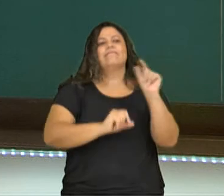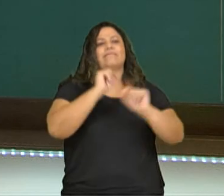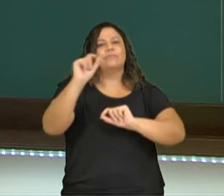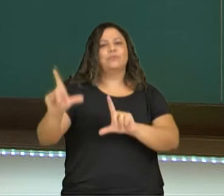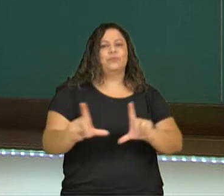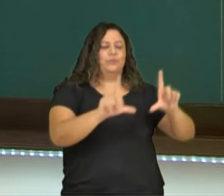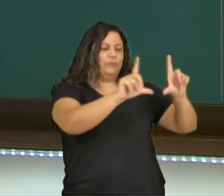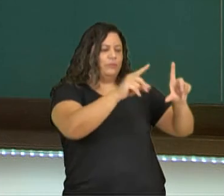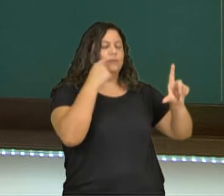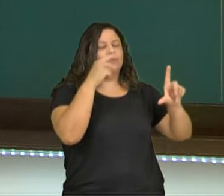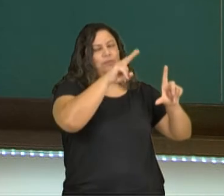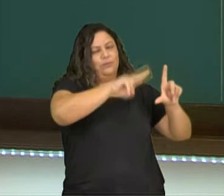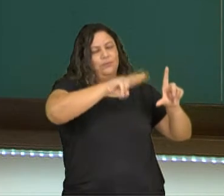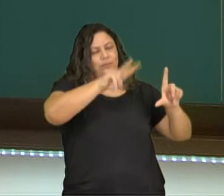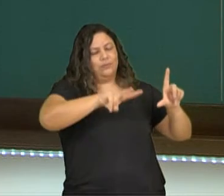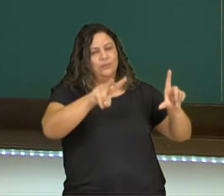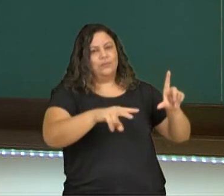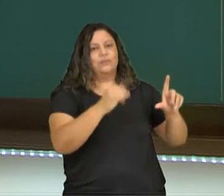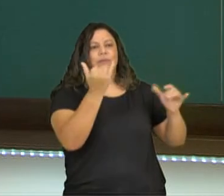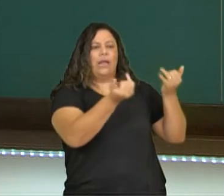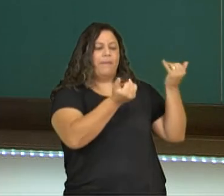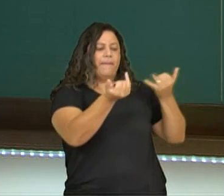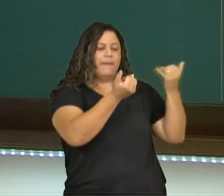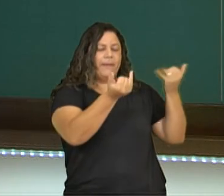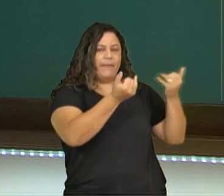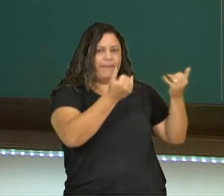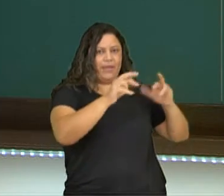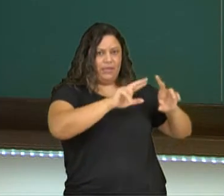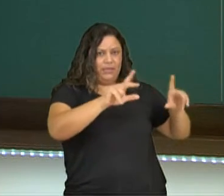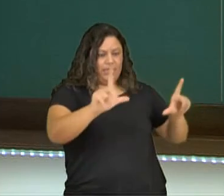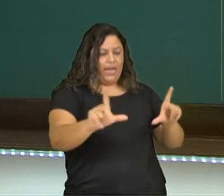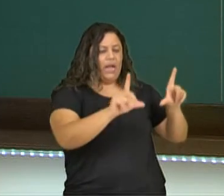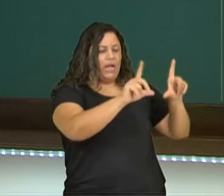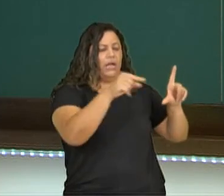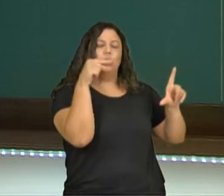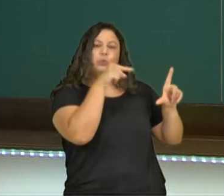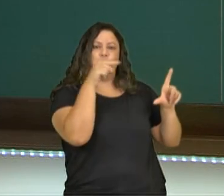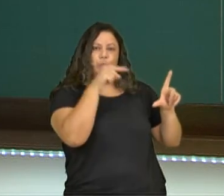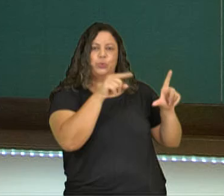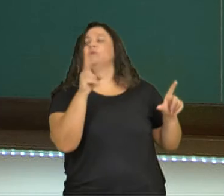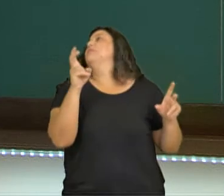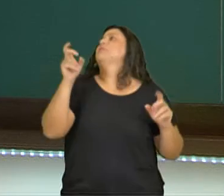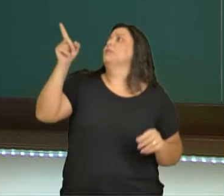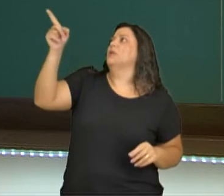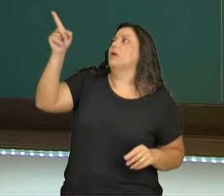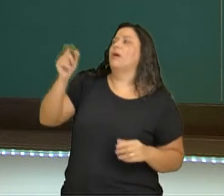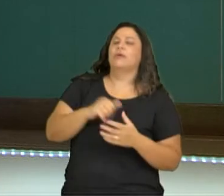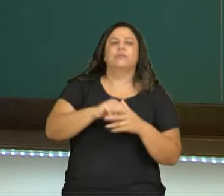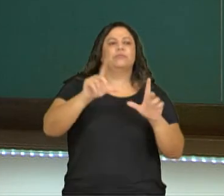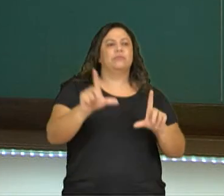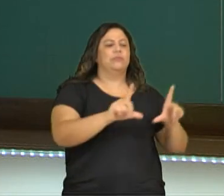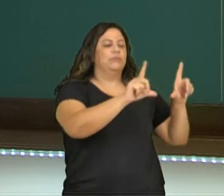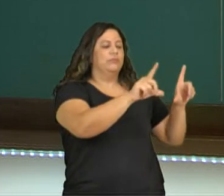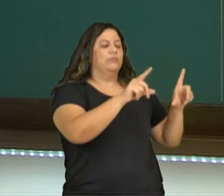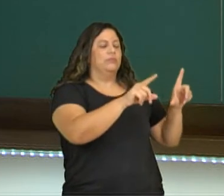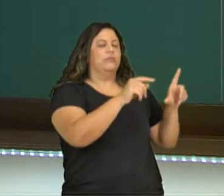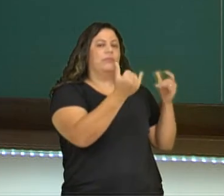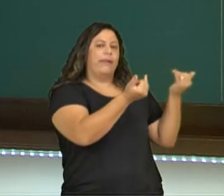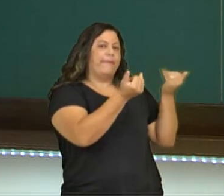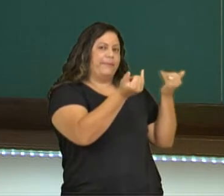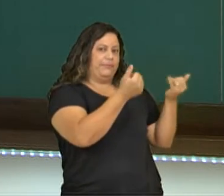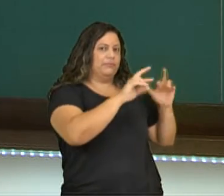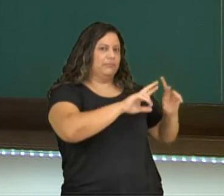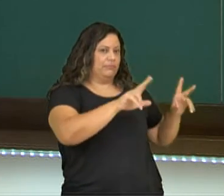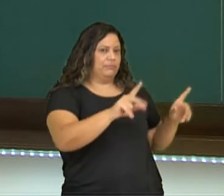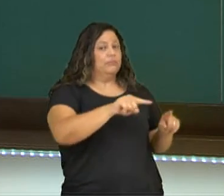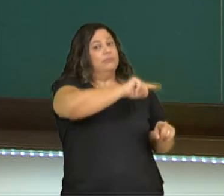da massa de CaO. Aqui eu coloquei a caixinha aqui com o nosso bloquinho adesivo, né? Com as massas